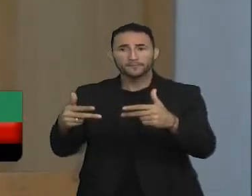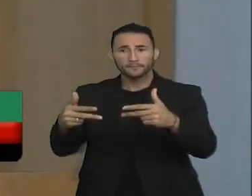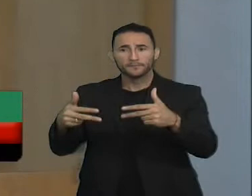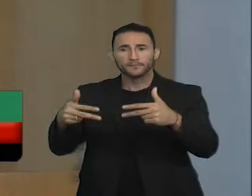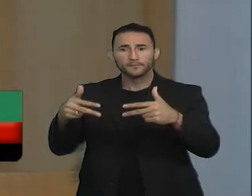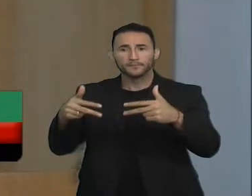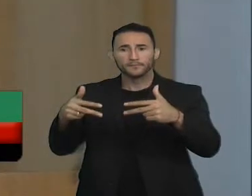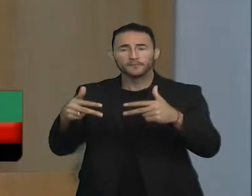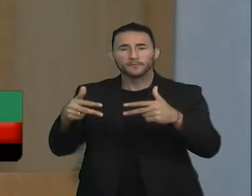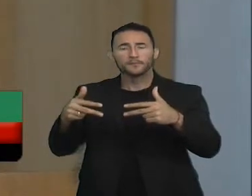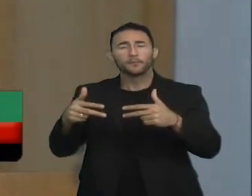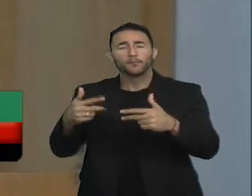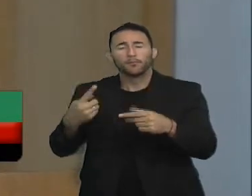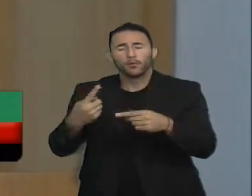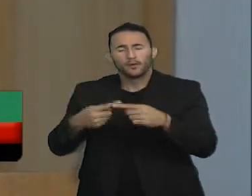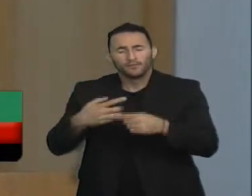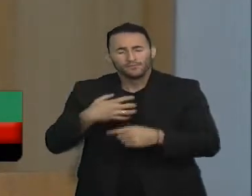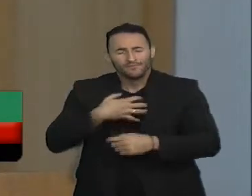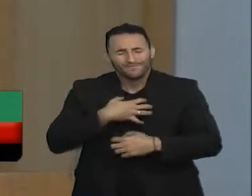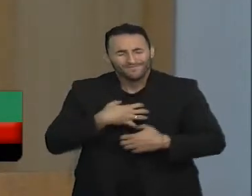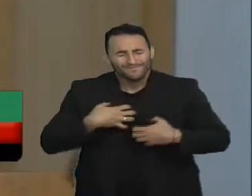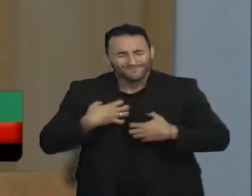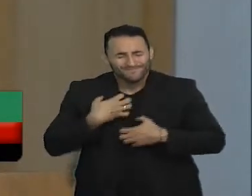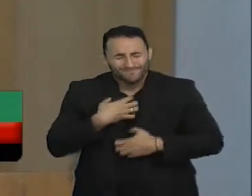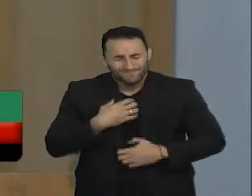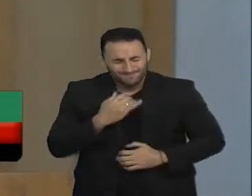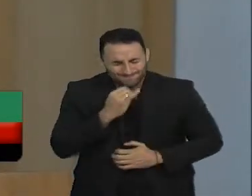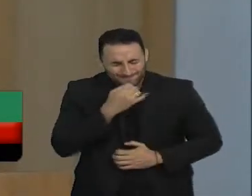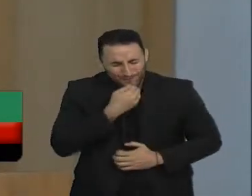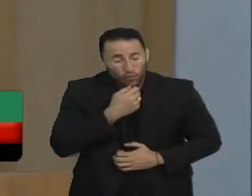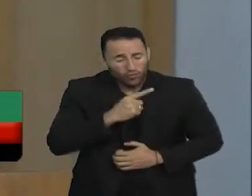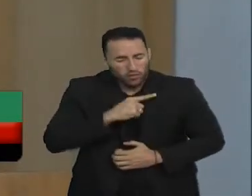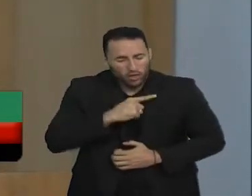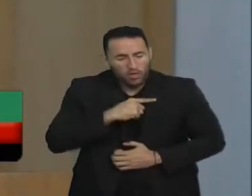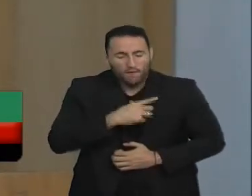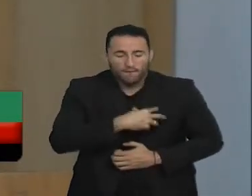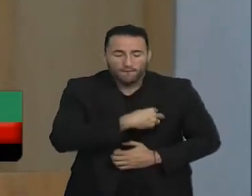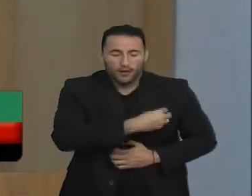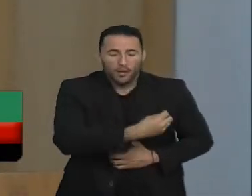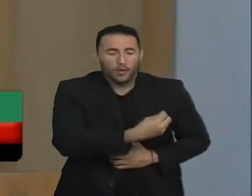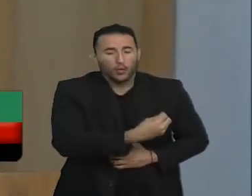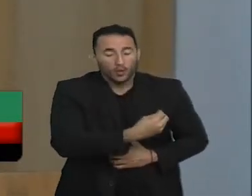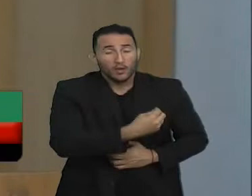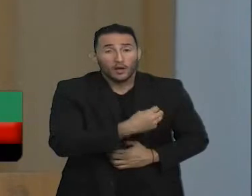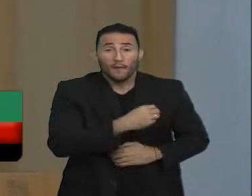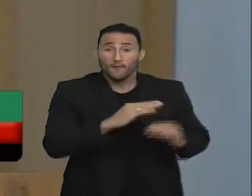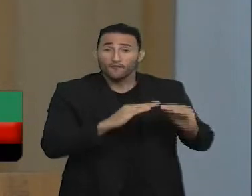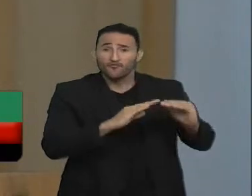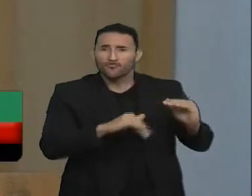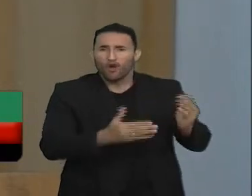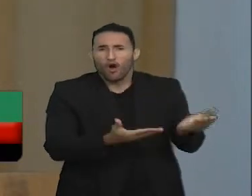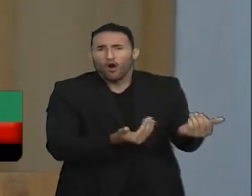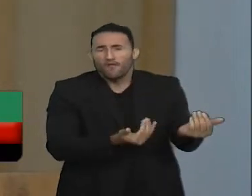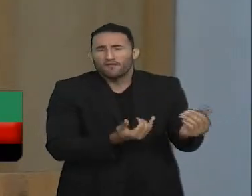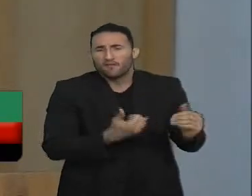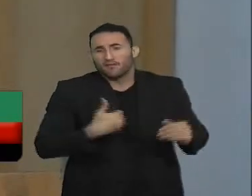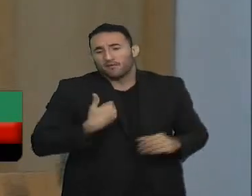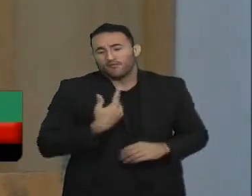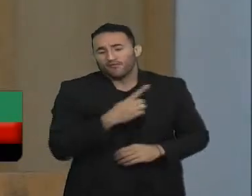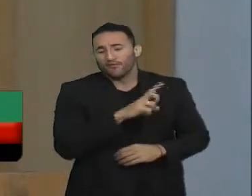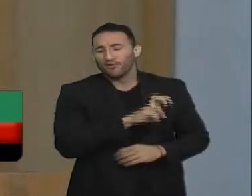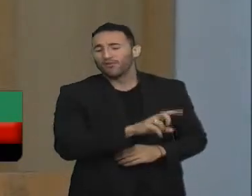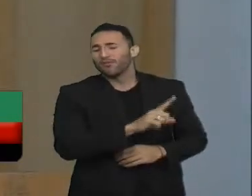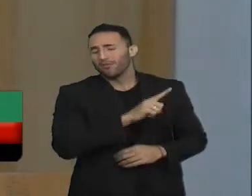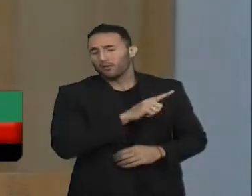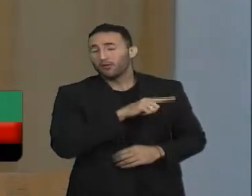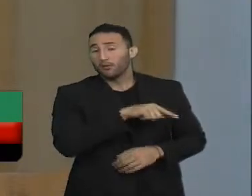eu estou muito triste, eu tenho filhos, a minha menor tem 15 anos, e assim, a gente, todo momento, a gente